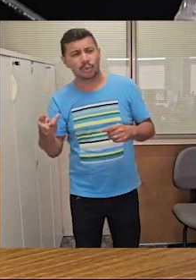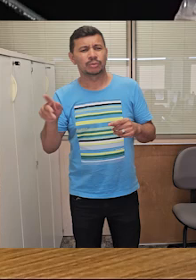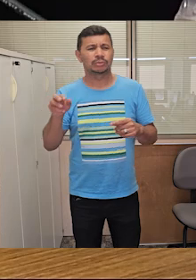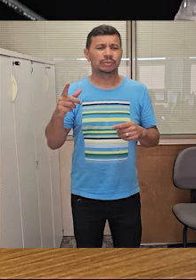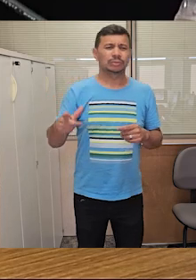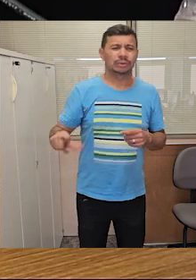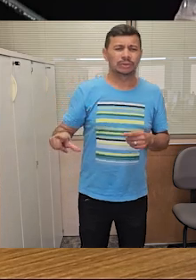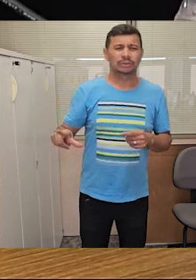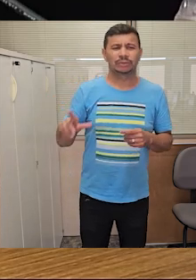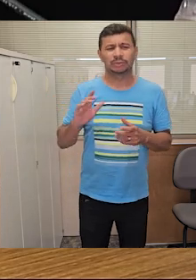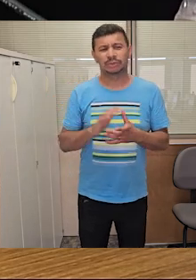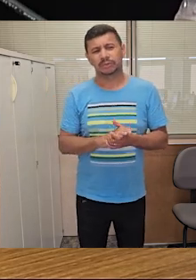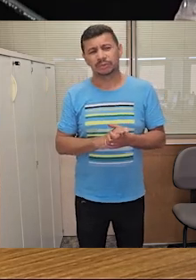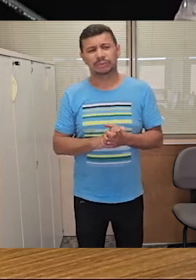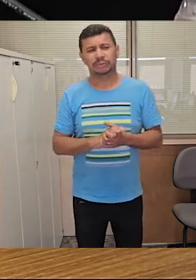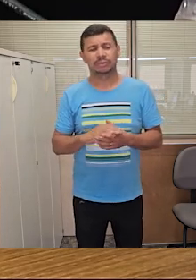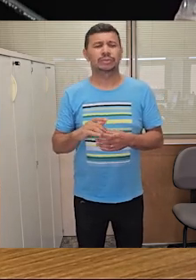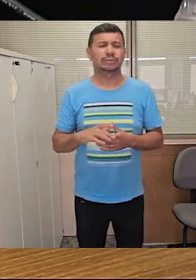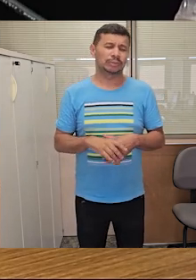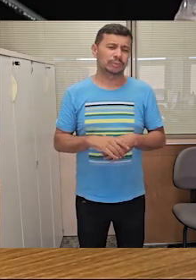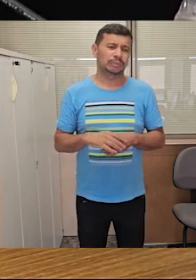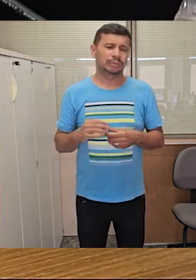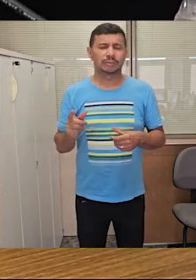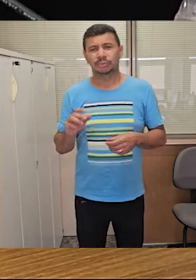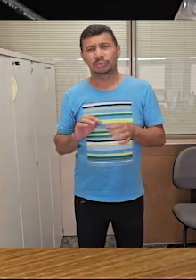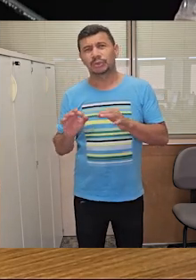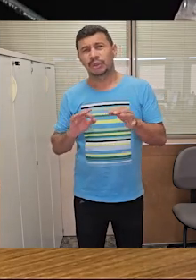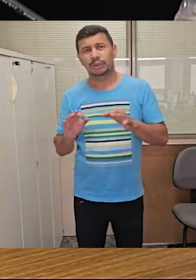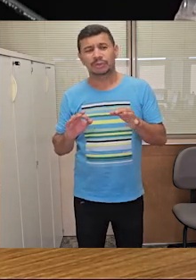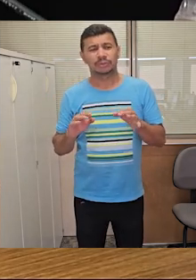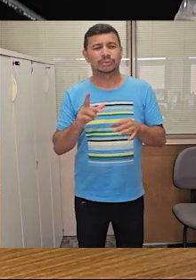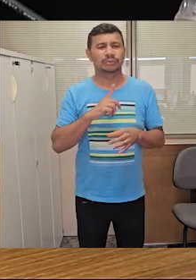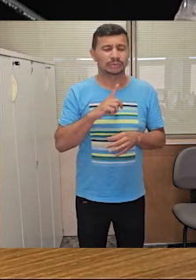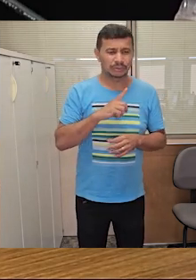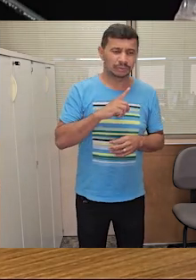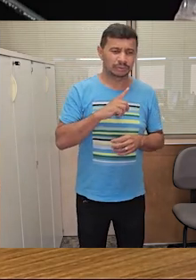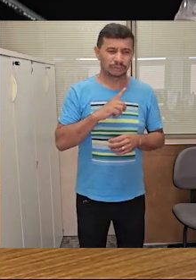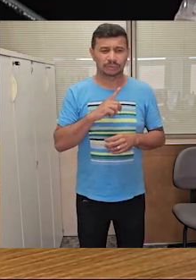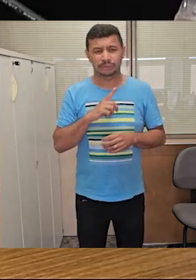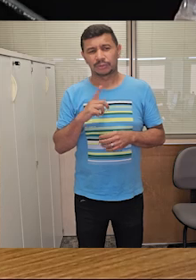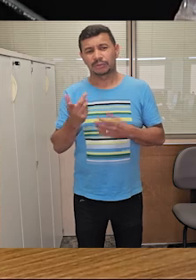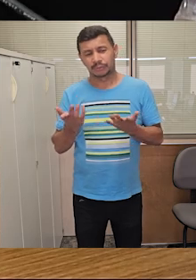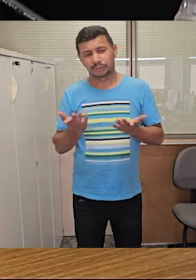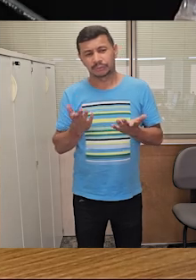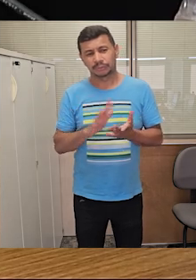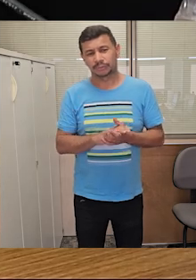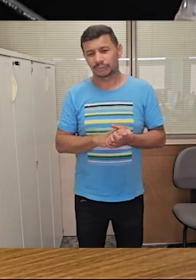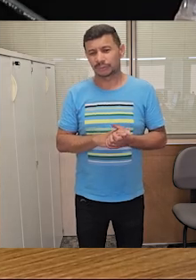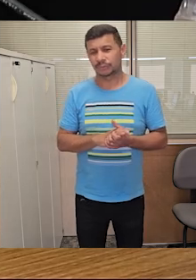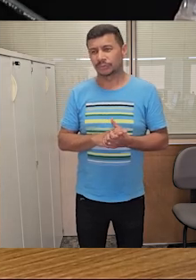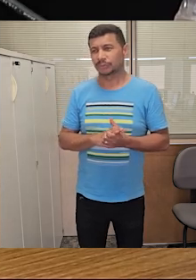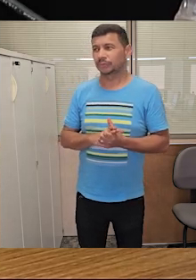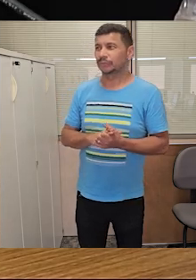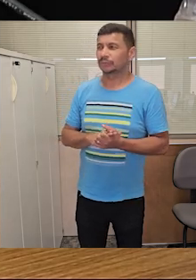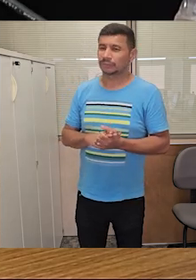golpe, né, que tentaram aí. Uma das ações foi aquele 8 de janeiro. Além